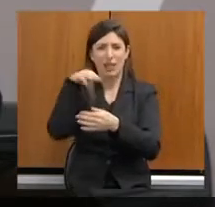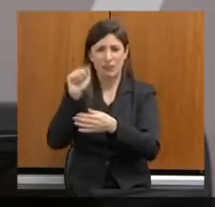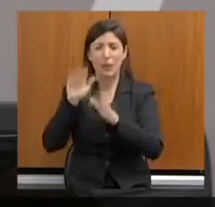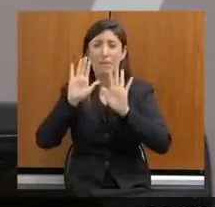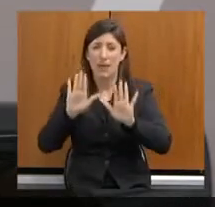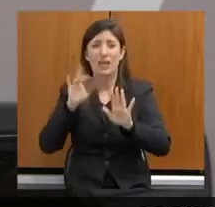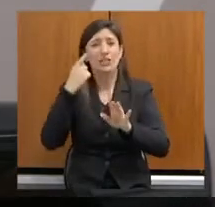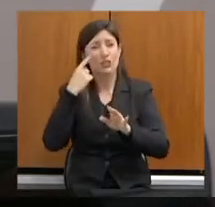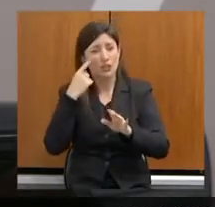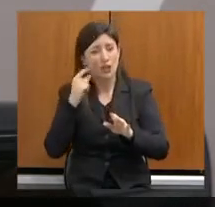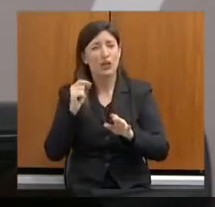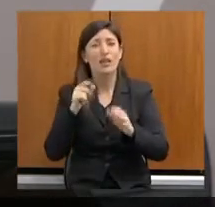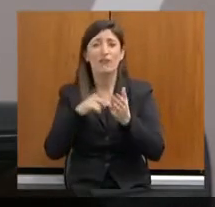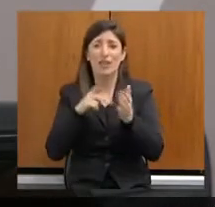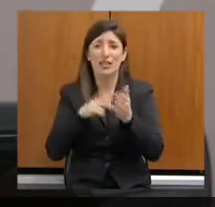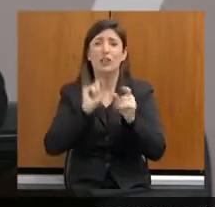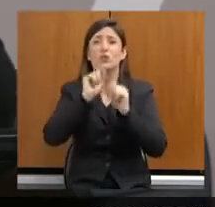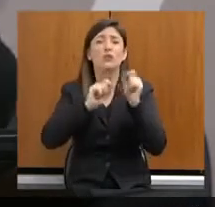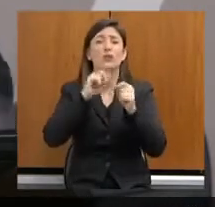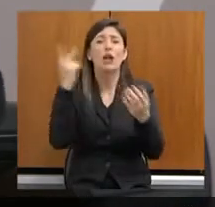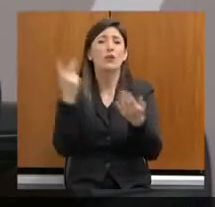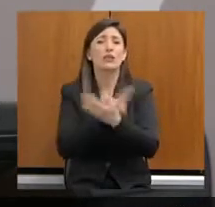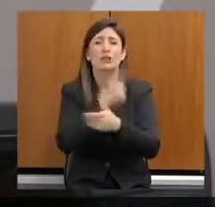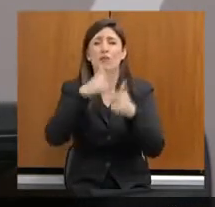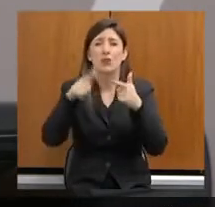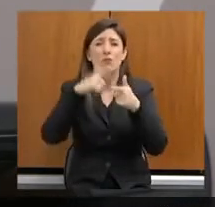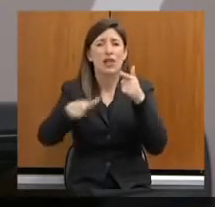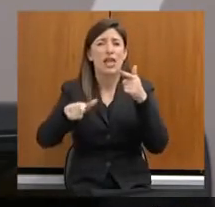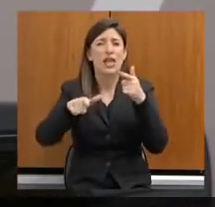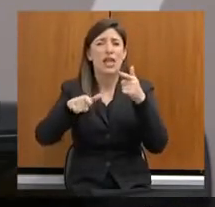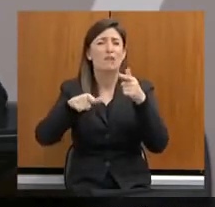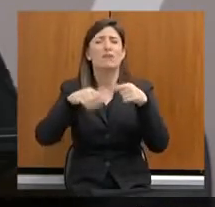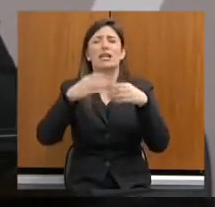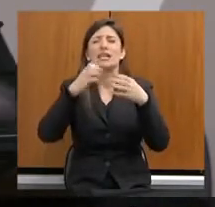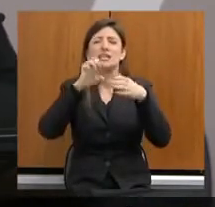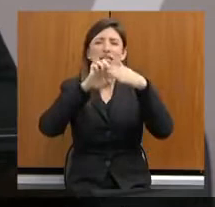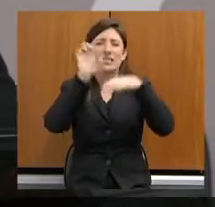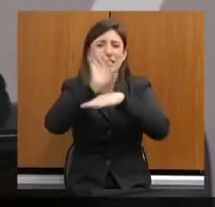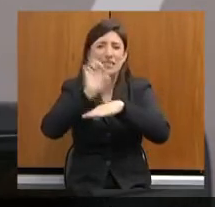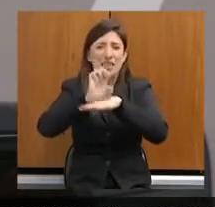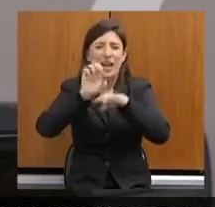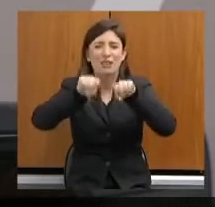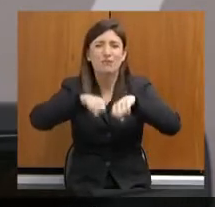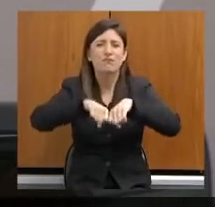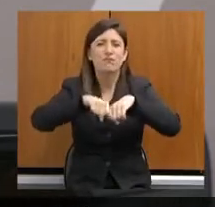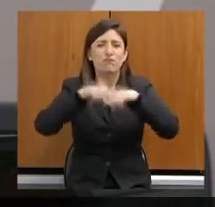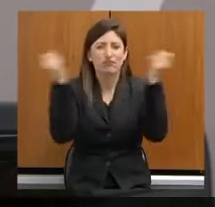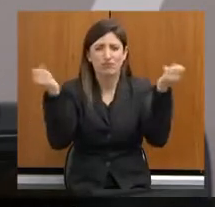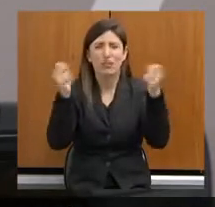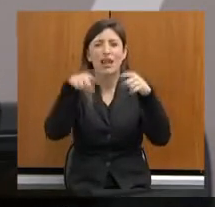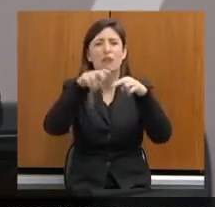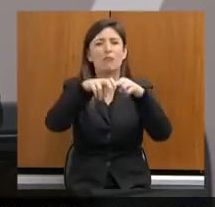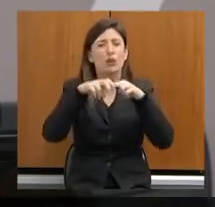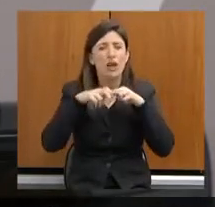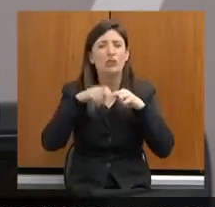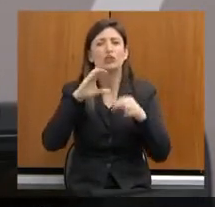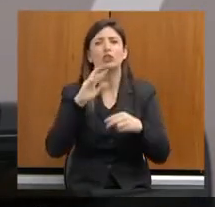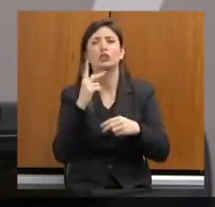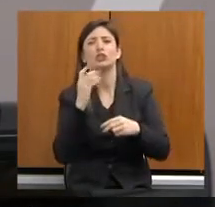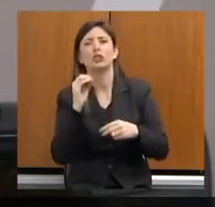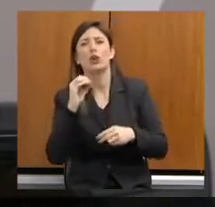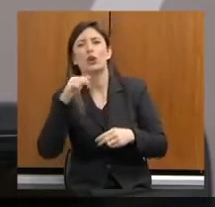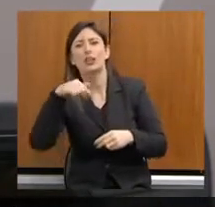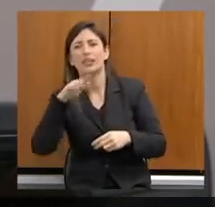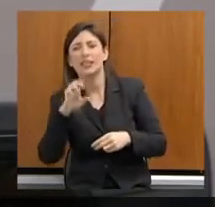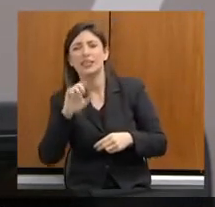quebrou o estado Foi o choque de gestão gente a gente quer fazer a recuperação da memória vamos ver o tratamente né Quem pegou o dinheiro do funpemg